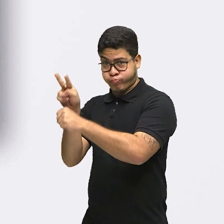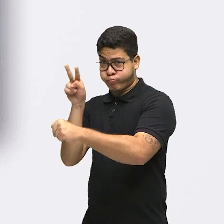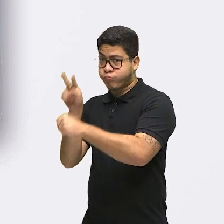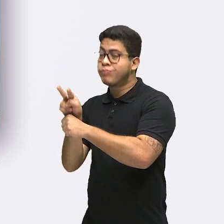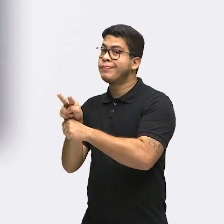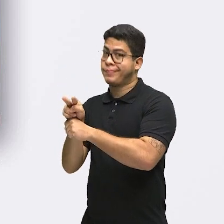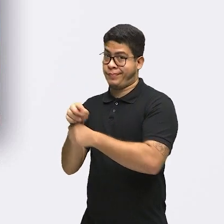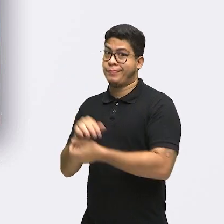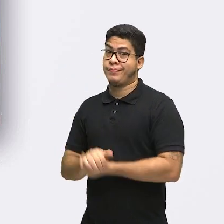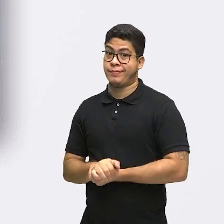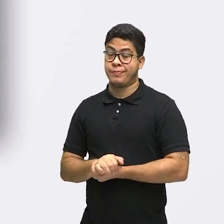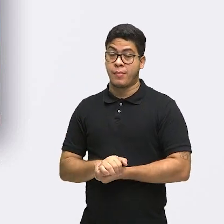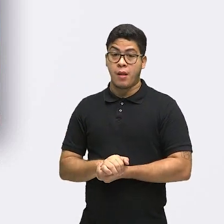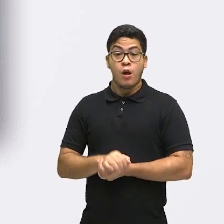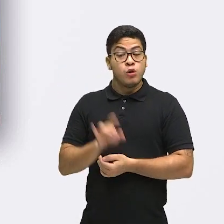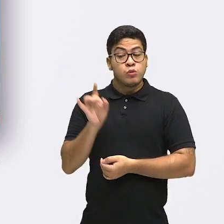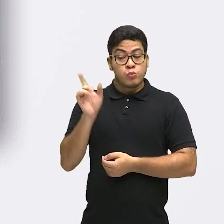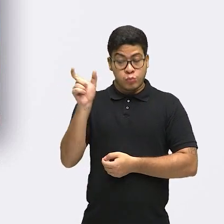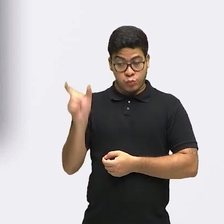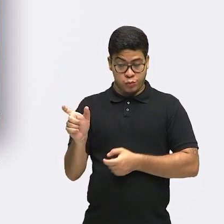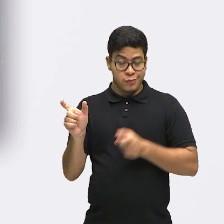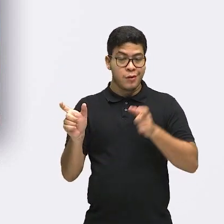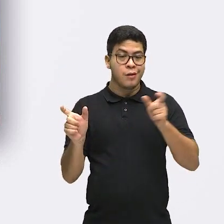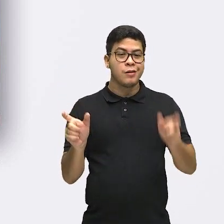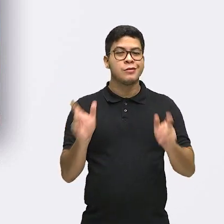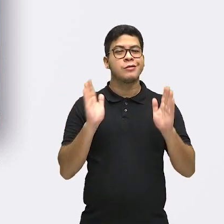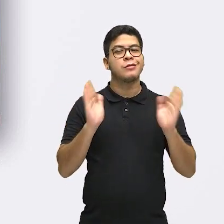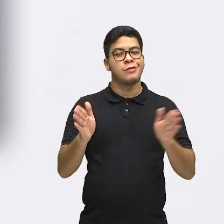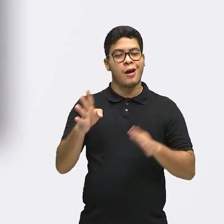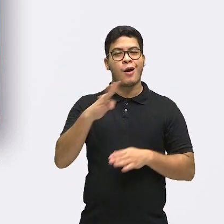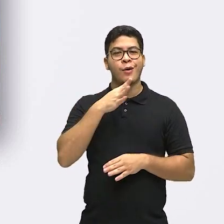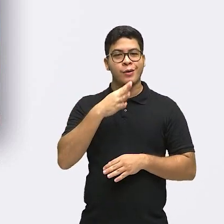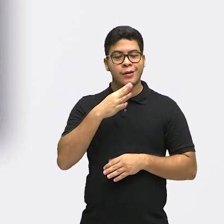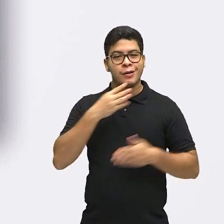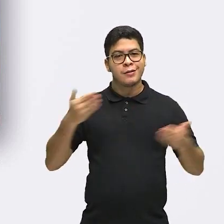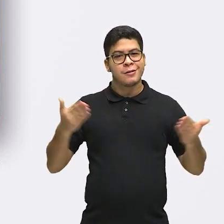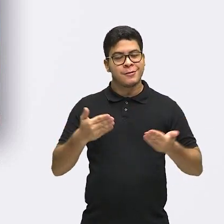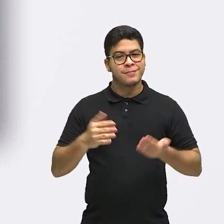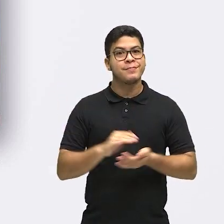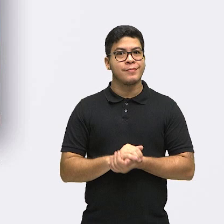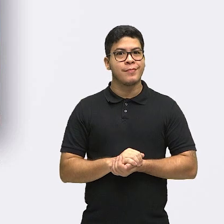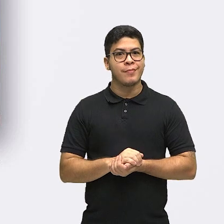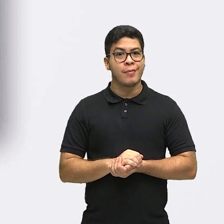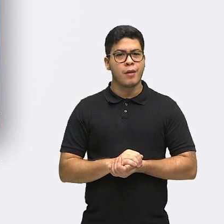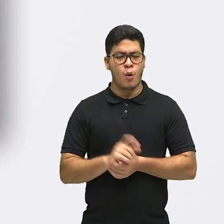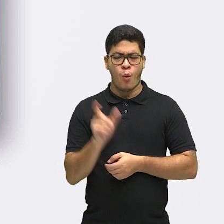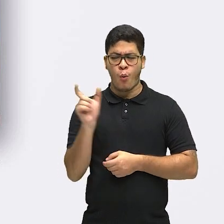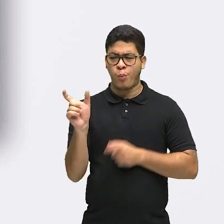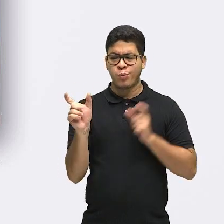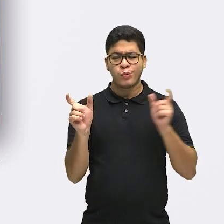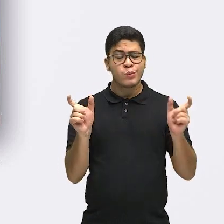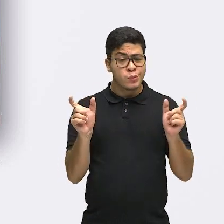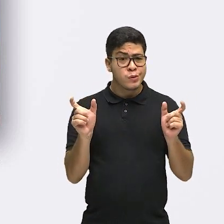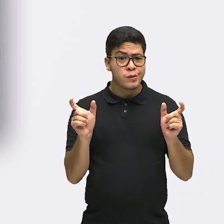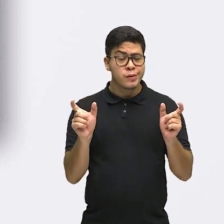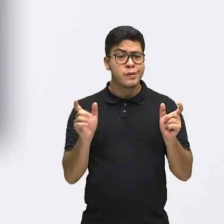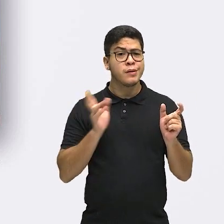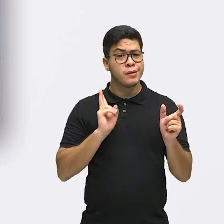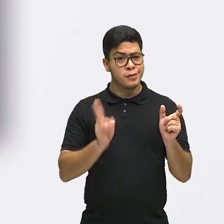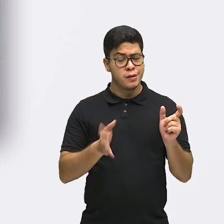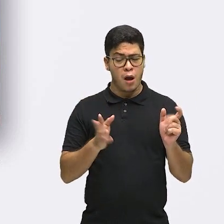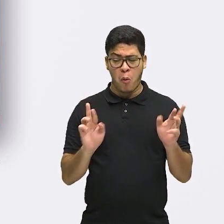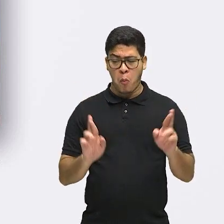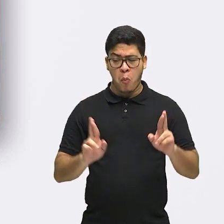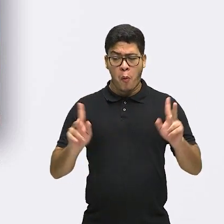conservação ambiental, o que é preservação ambiental. Muito bem, a gente viu essas duas diferenças